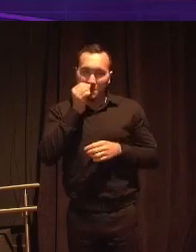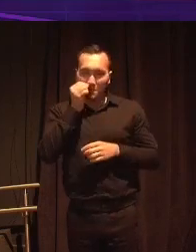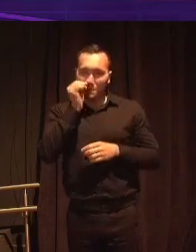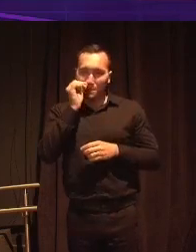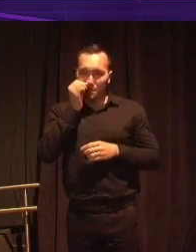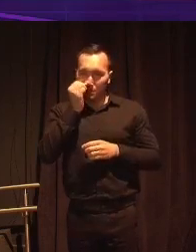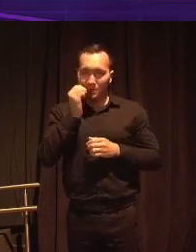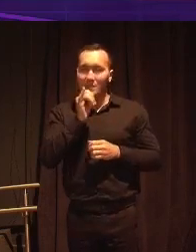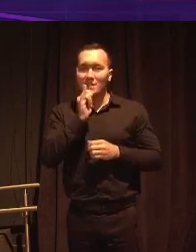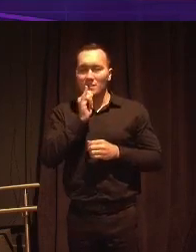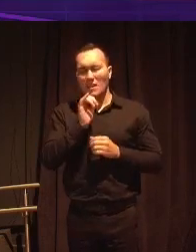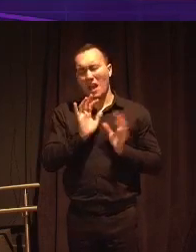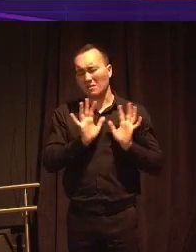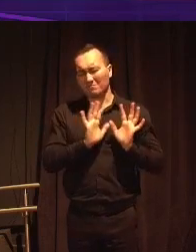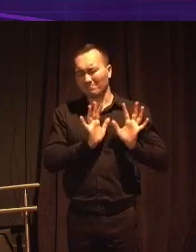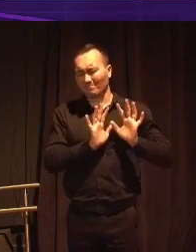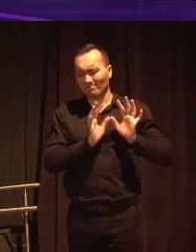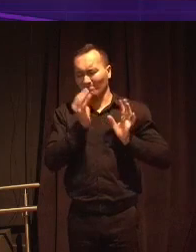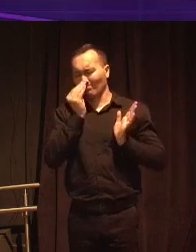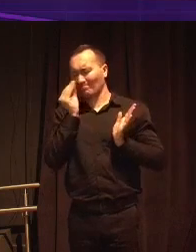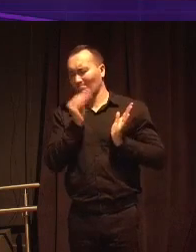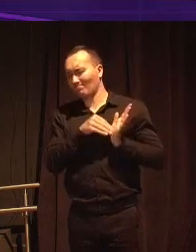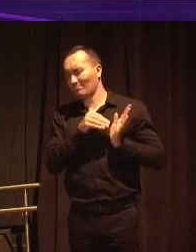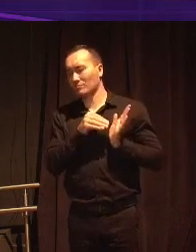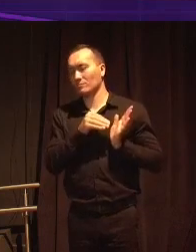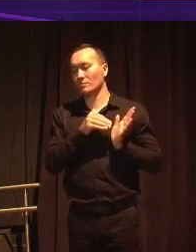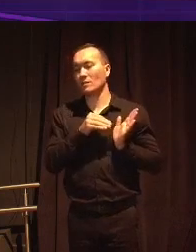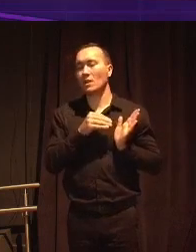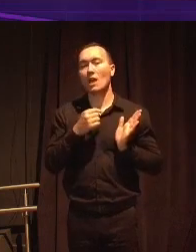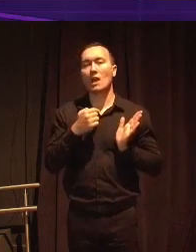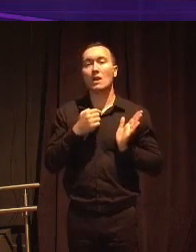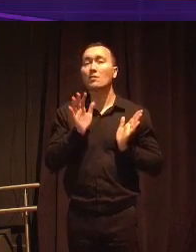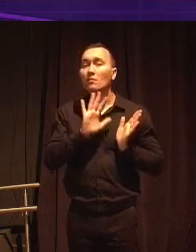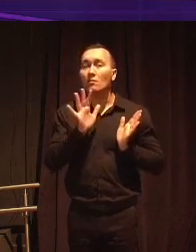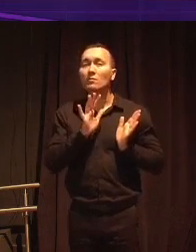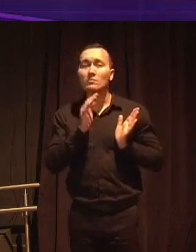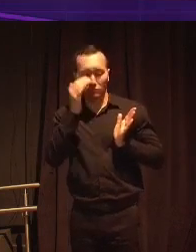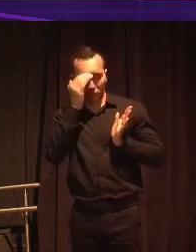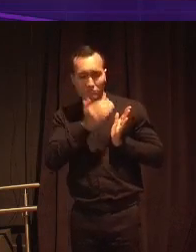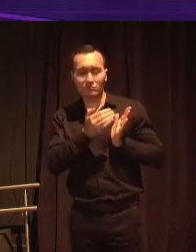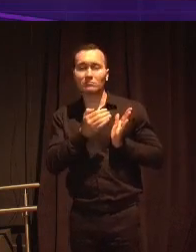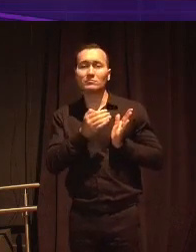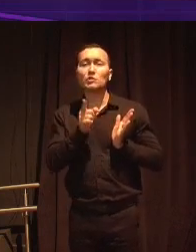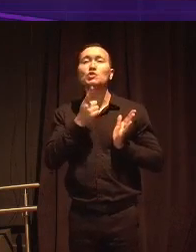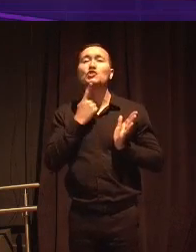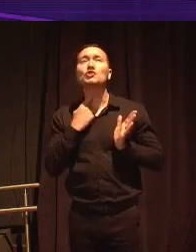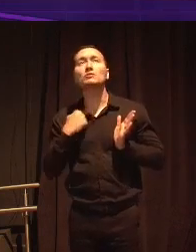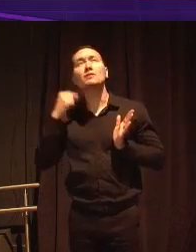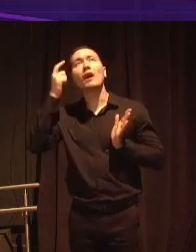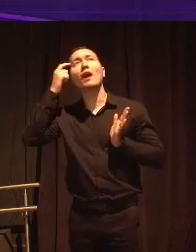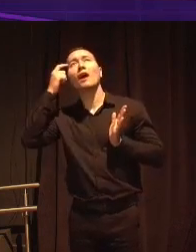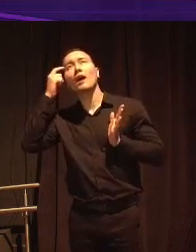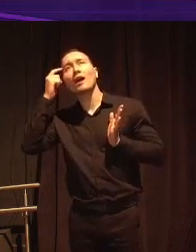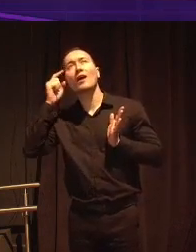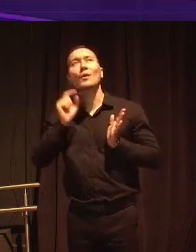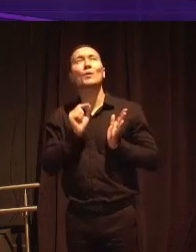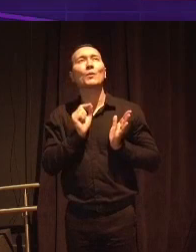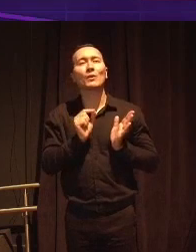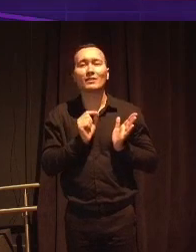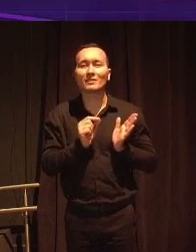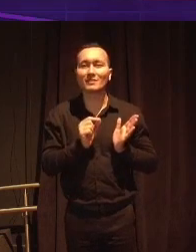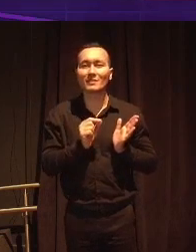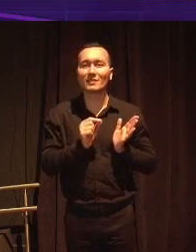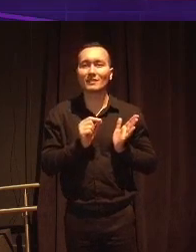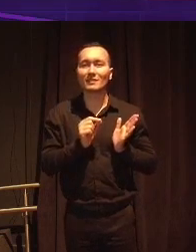ser o que não é, né, então, fazer o que você sente, o que você valoriza, o que você pensa, mas, ao